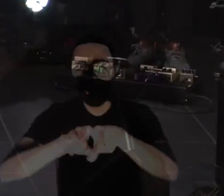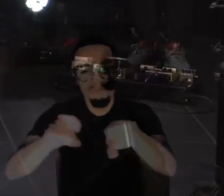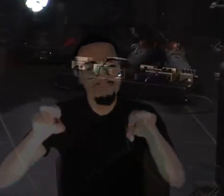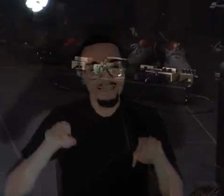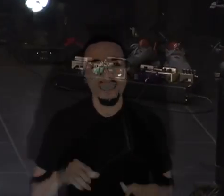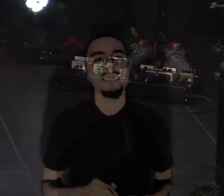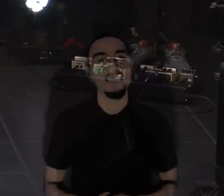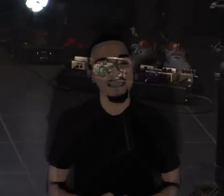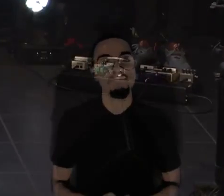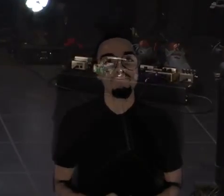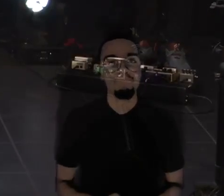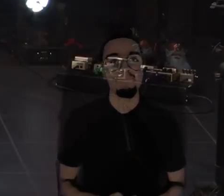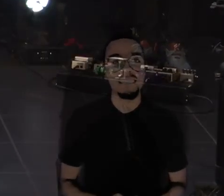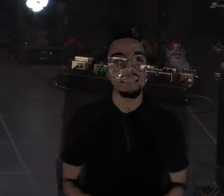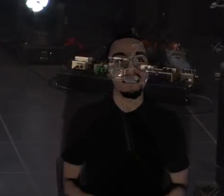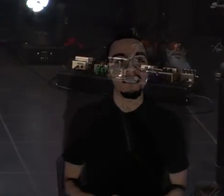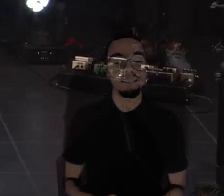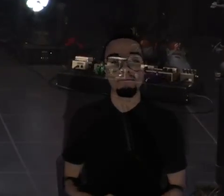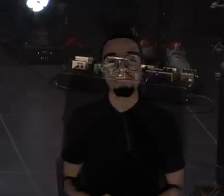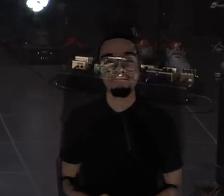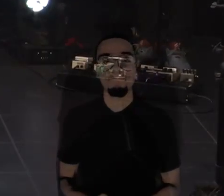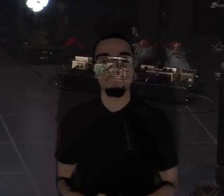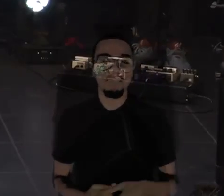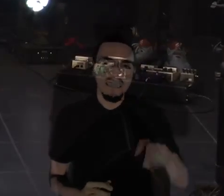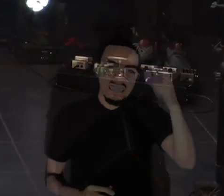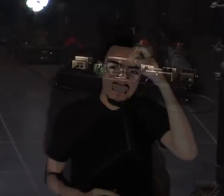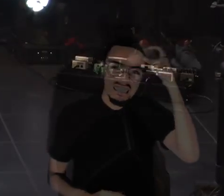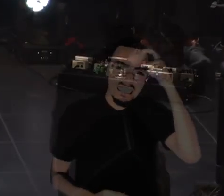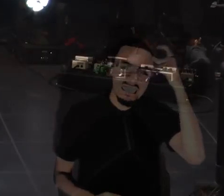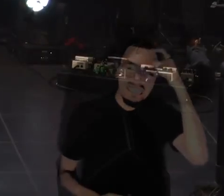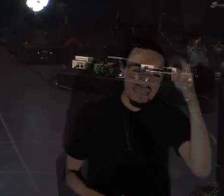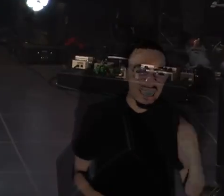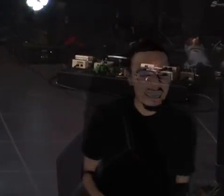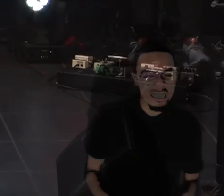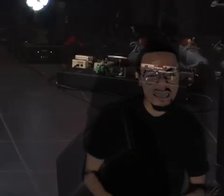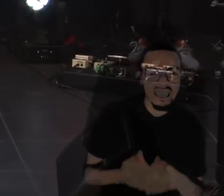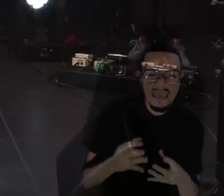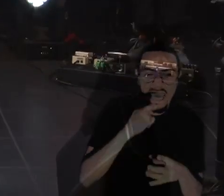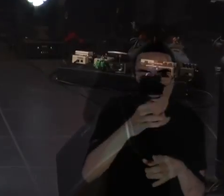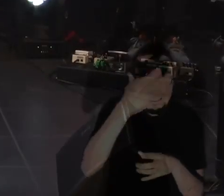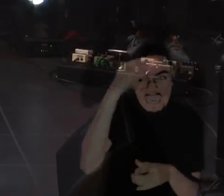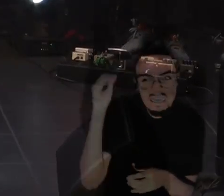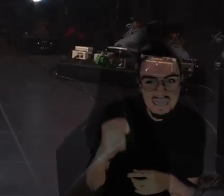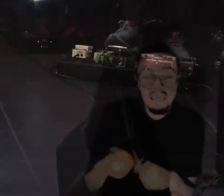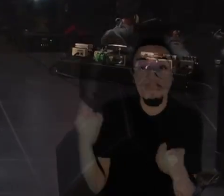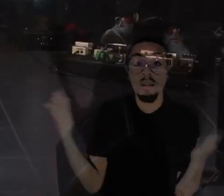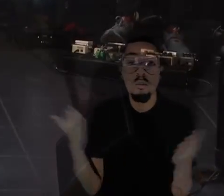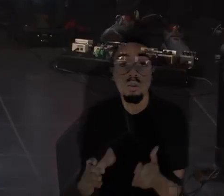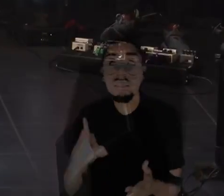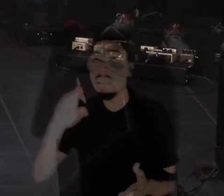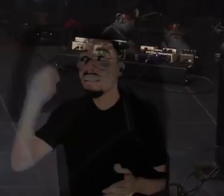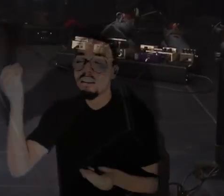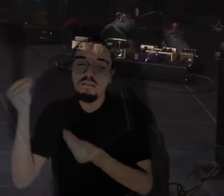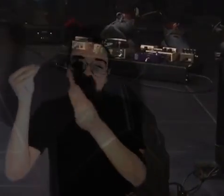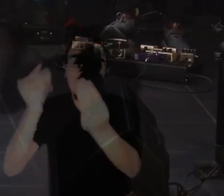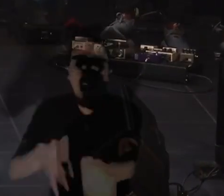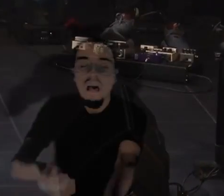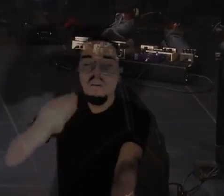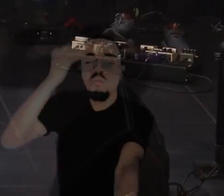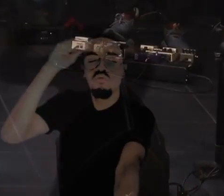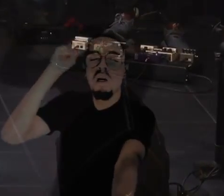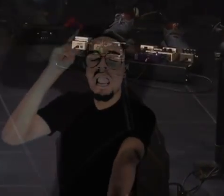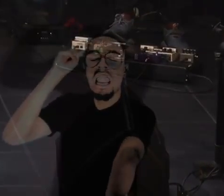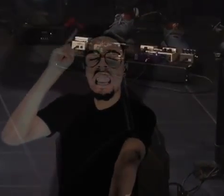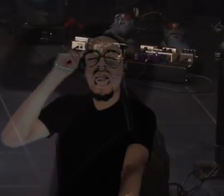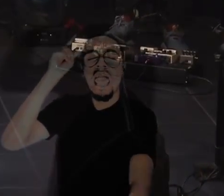Lembra. Satanás está tentando apagar as marcas, mas eu estou falando com você aqui hoje. Lembra do teu chamado. Lembra quando você ouviu